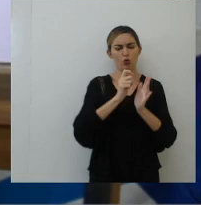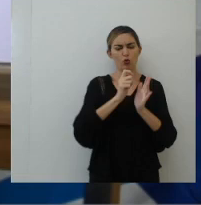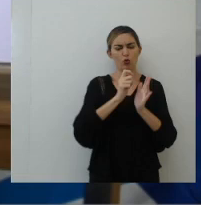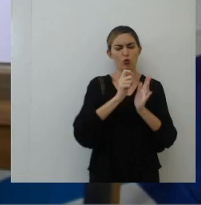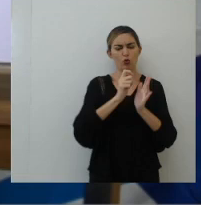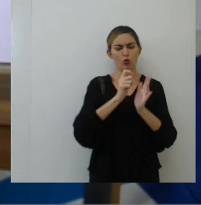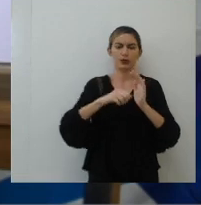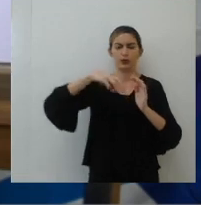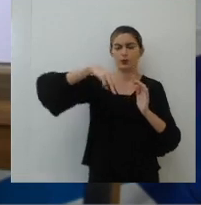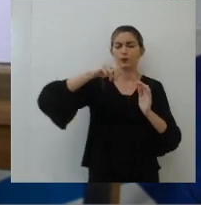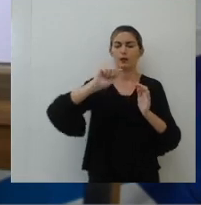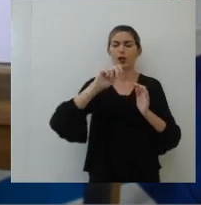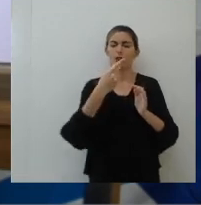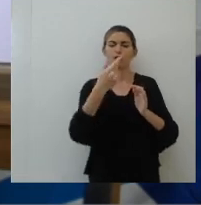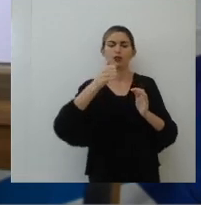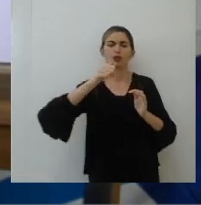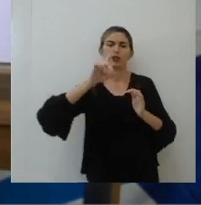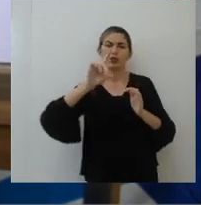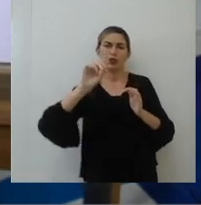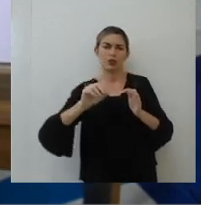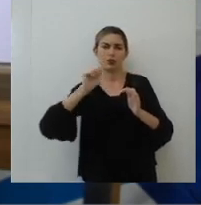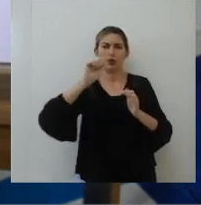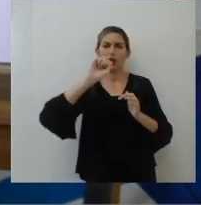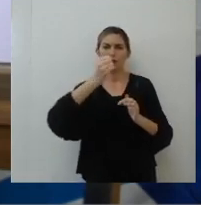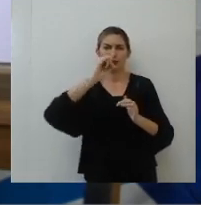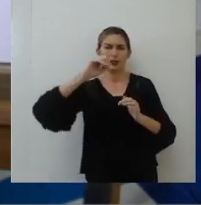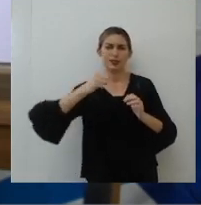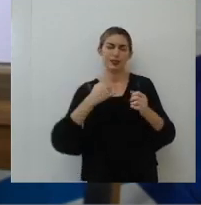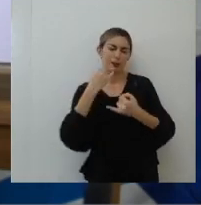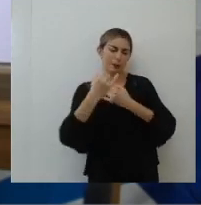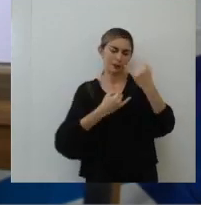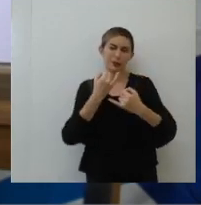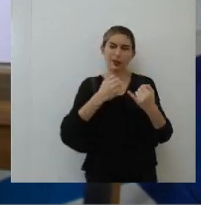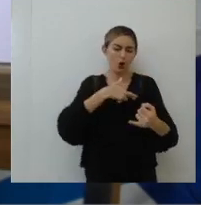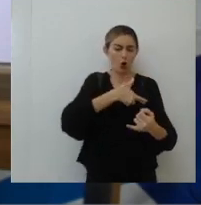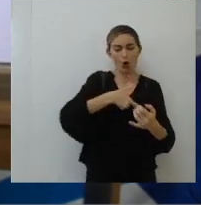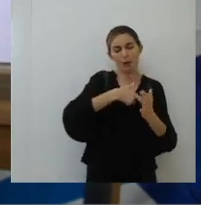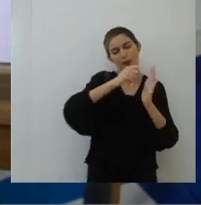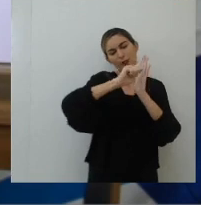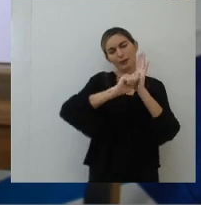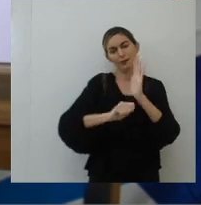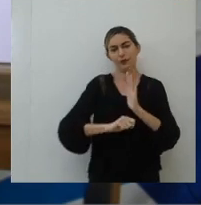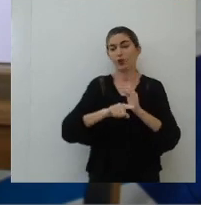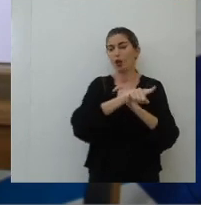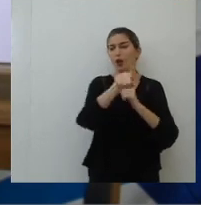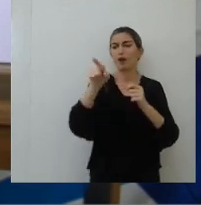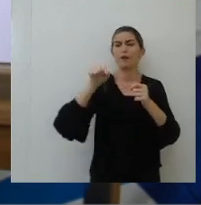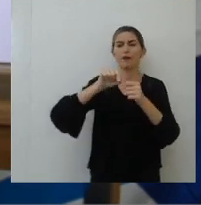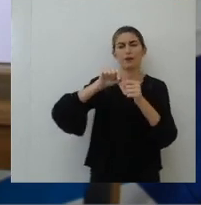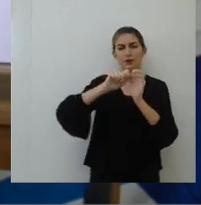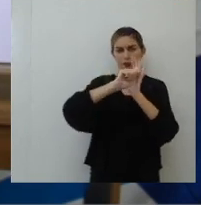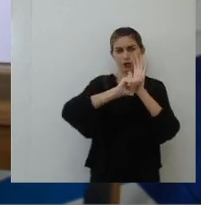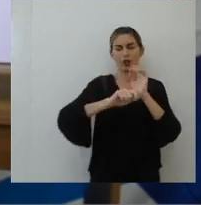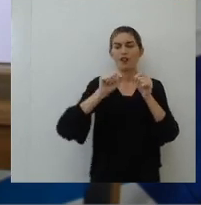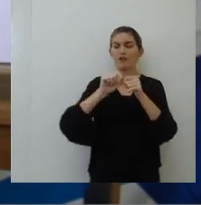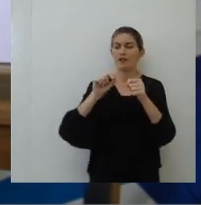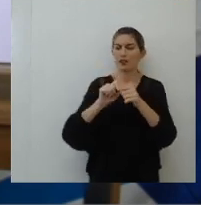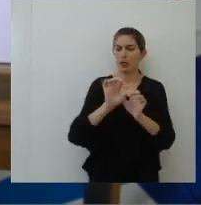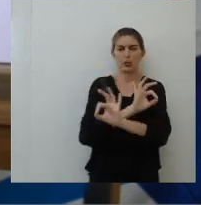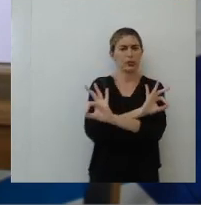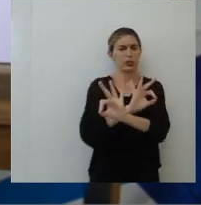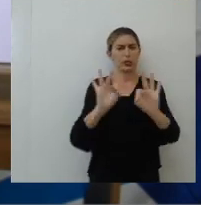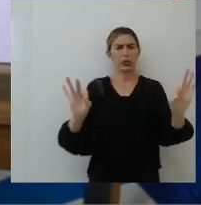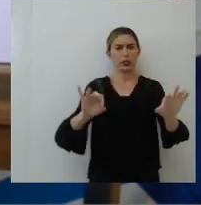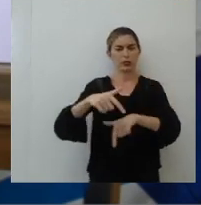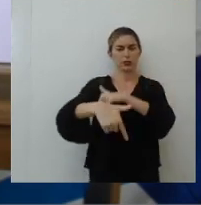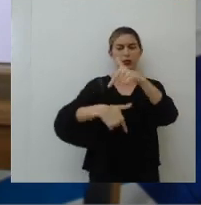Assis. Né? Ele brinca com as ironias dentro dos romances. Ok? Olha lá. Fizeste um excelente serviço.